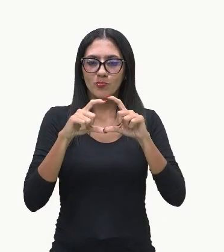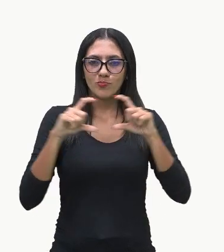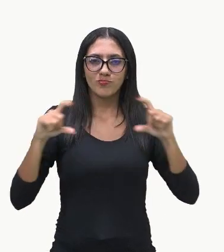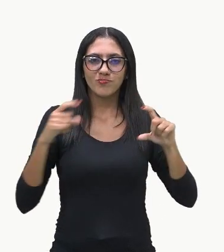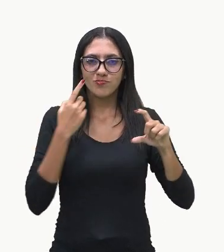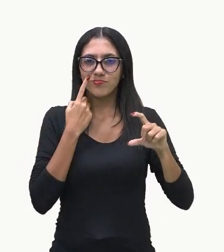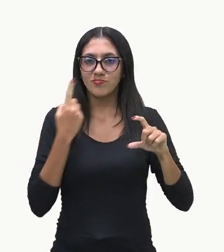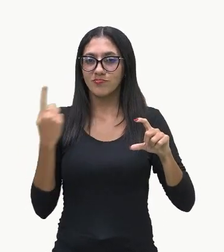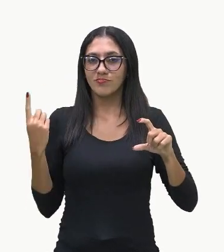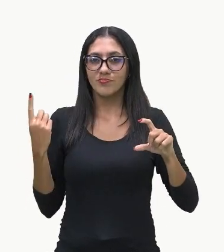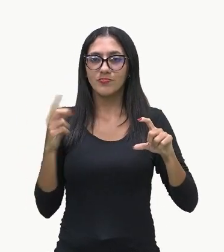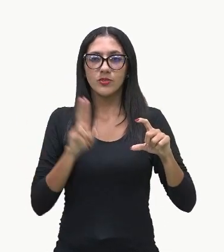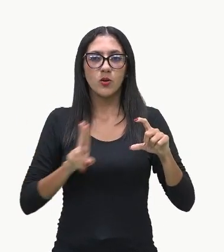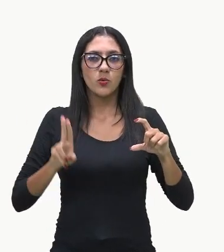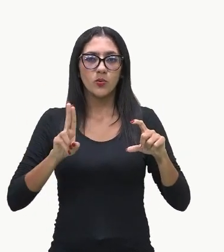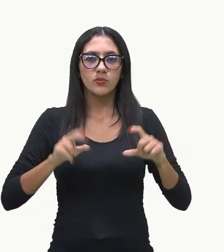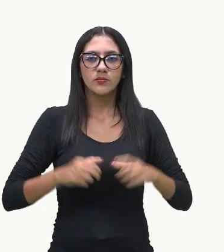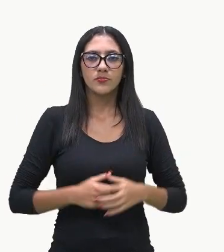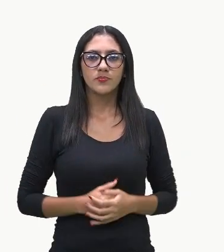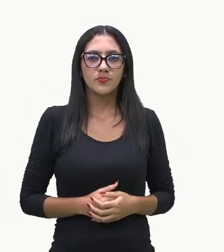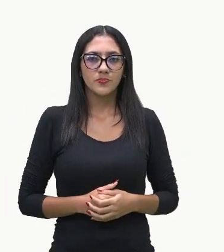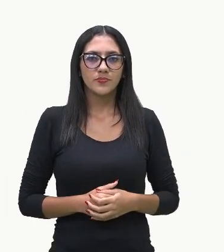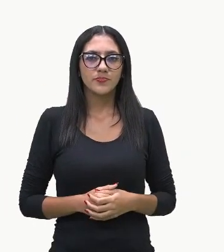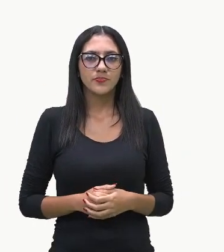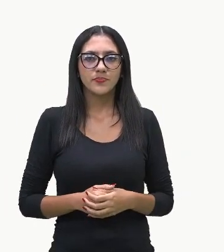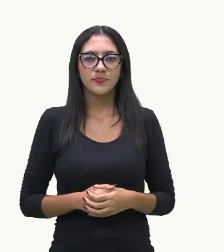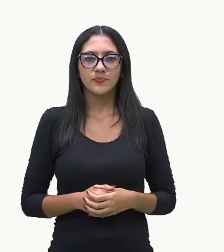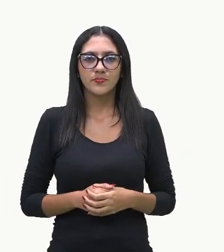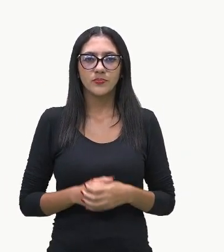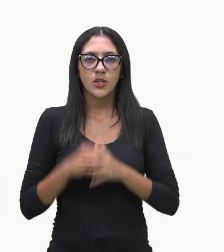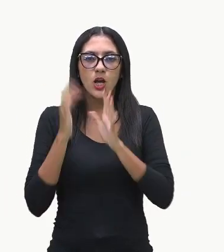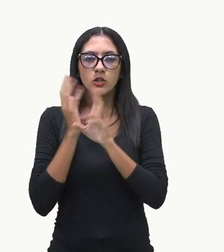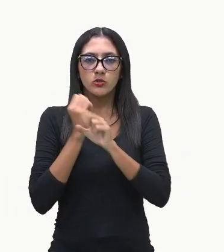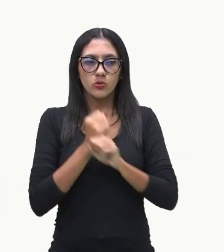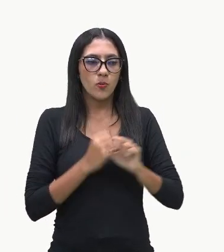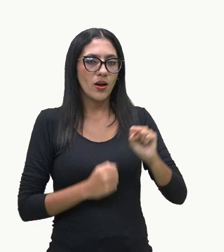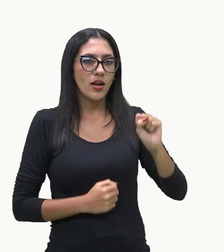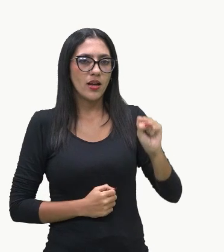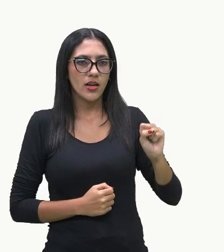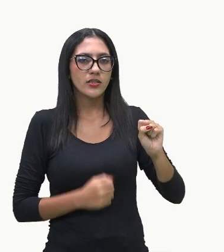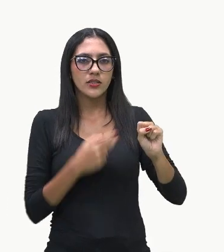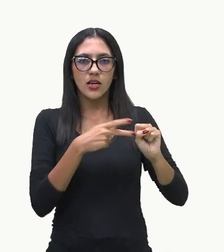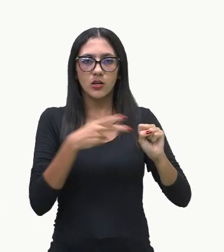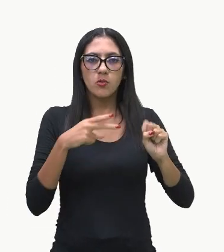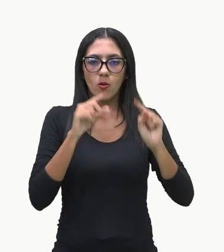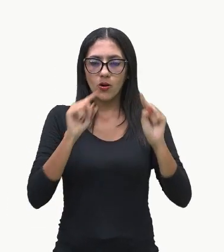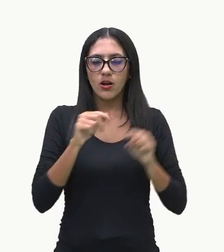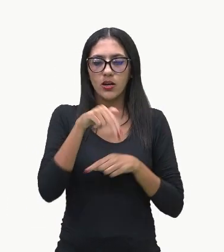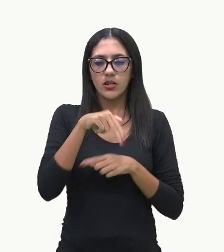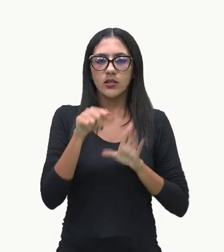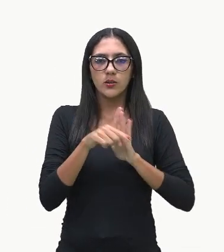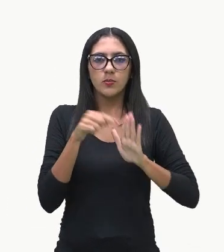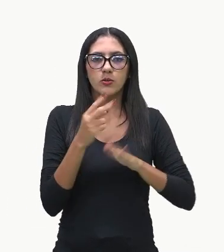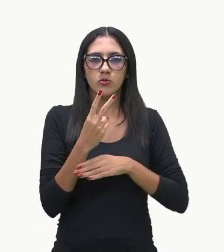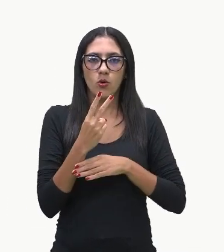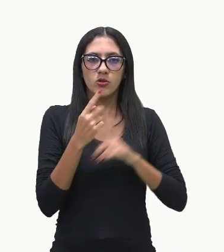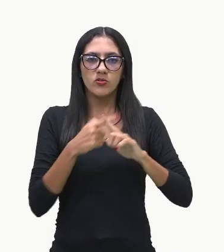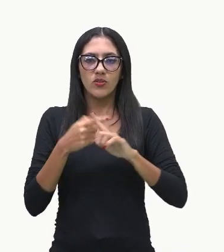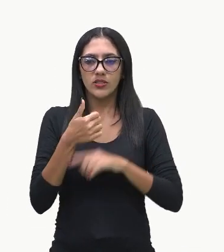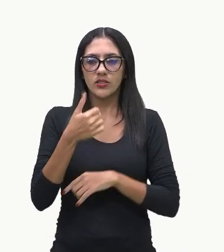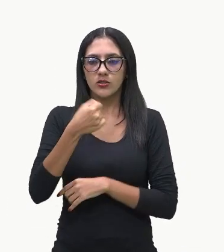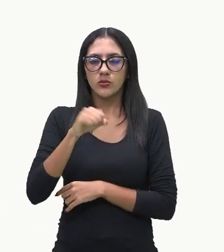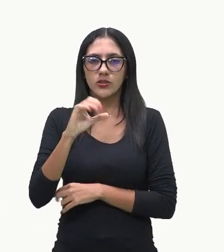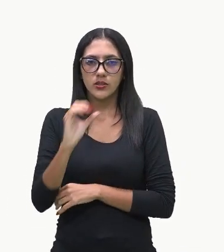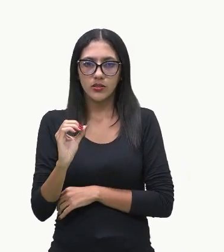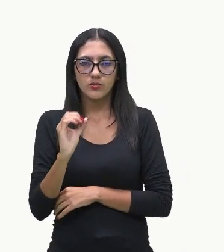ó. Soma é igual a N menos 2 vezes 180, onde